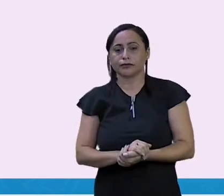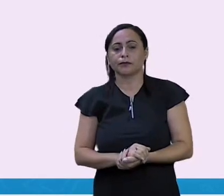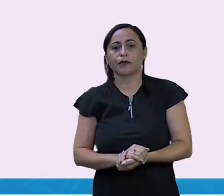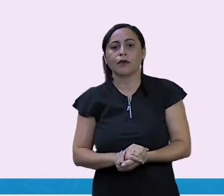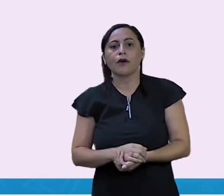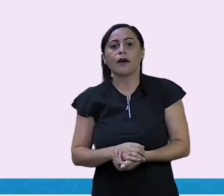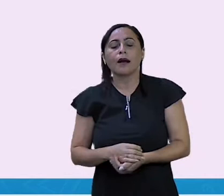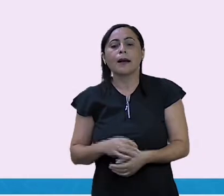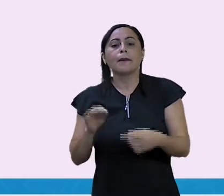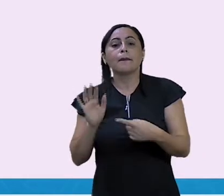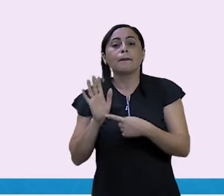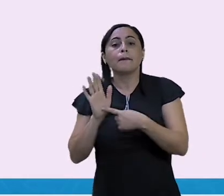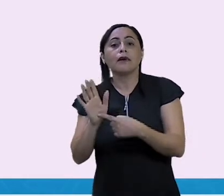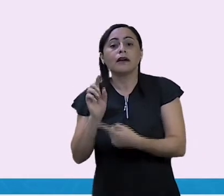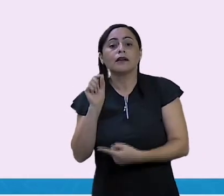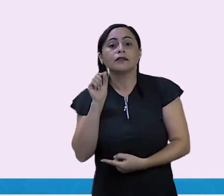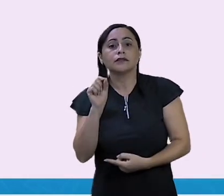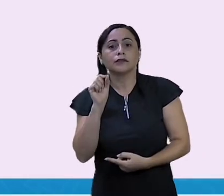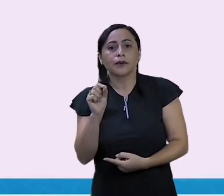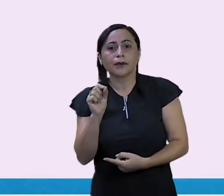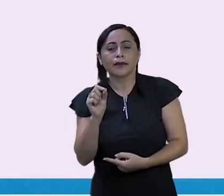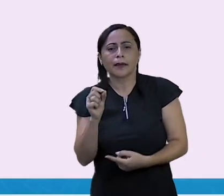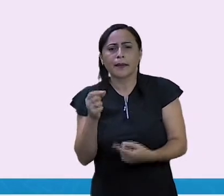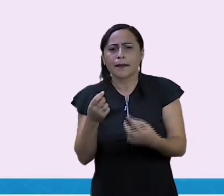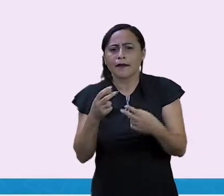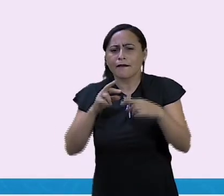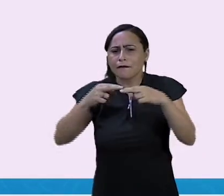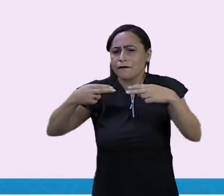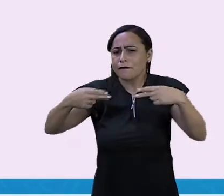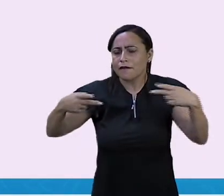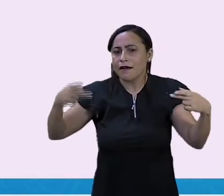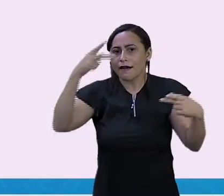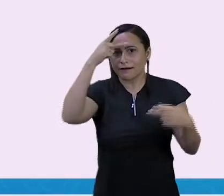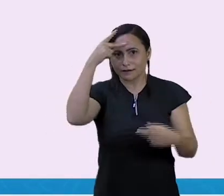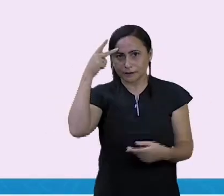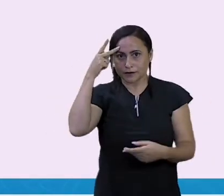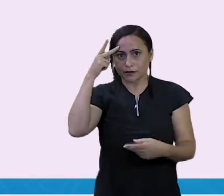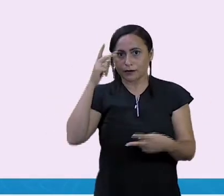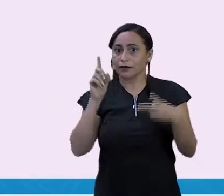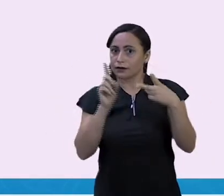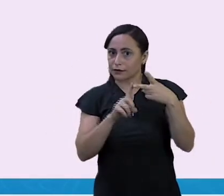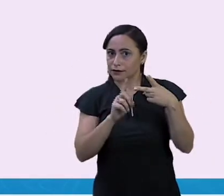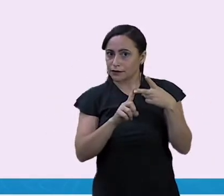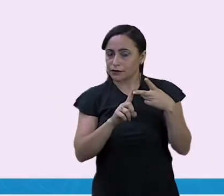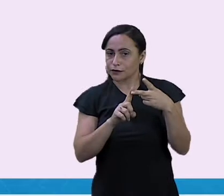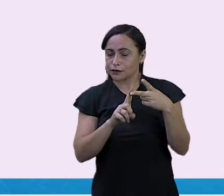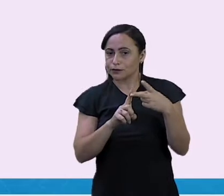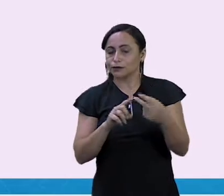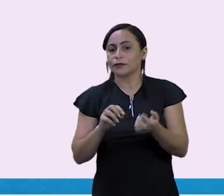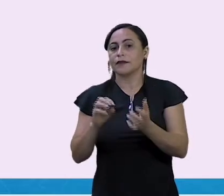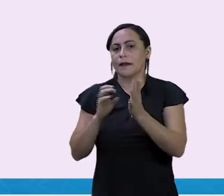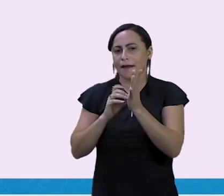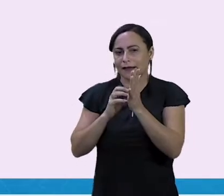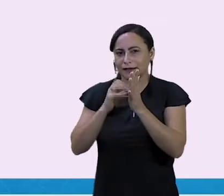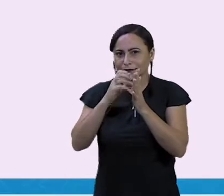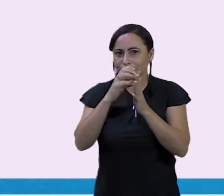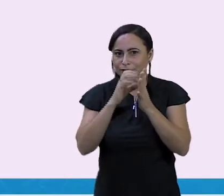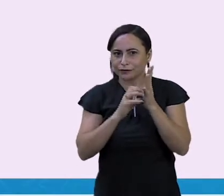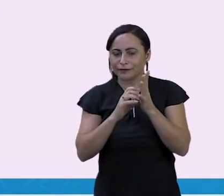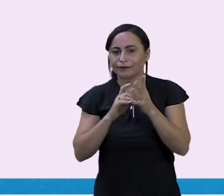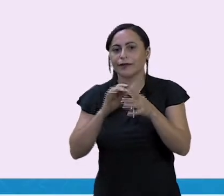é um formigamento que dá nas mãos, que dá a entender que tem um monte de formiguinha assim, picando a gente, e a